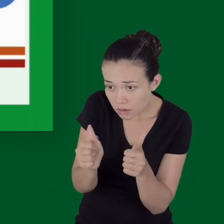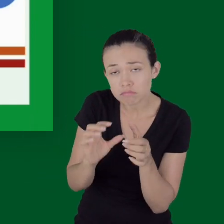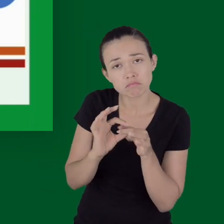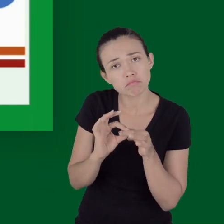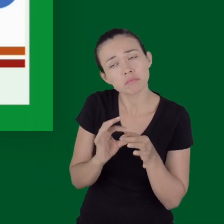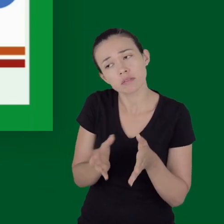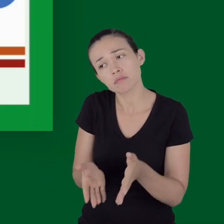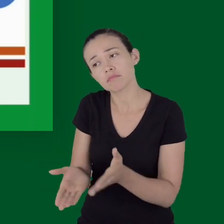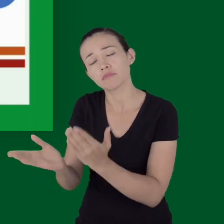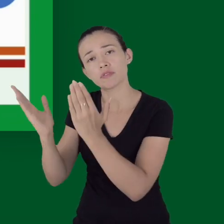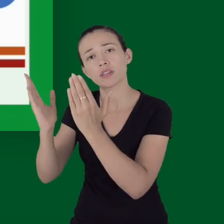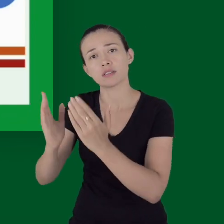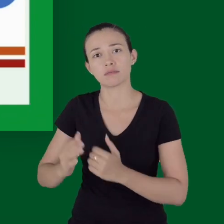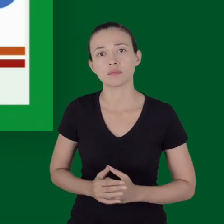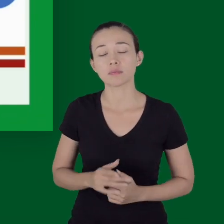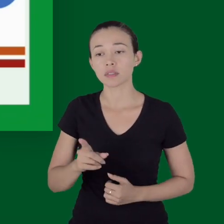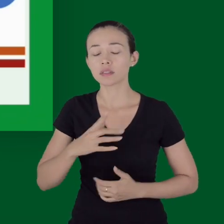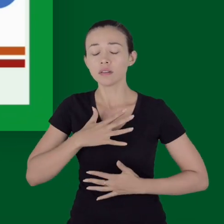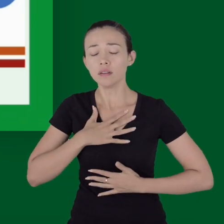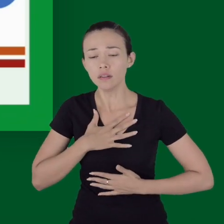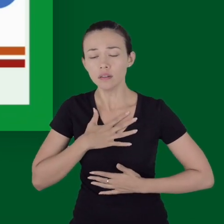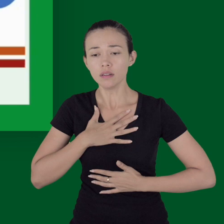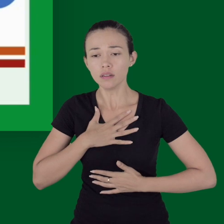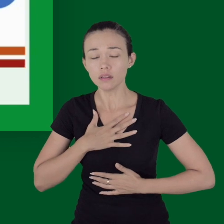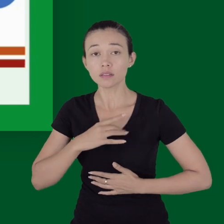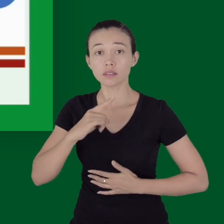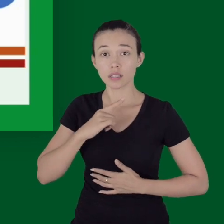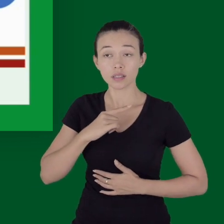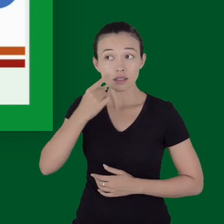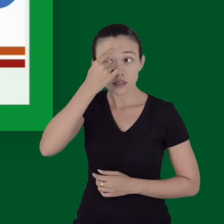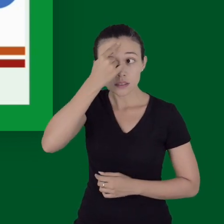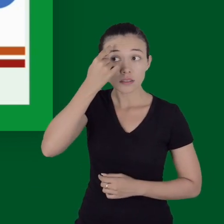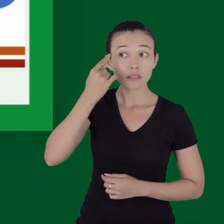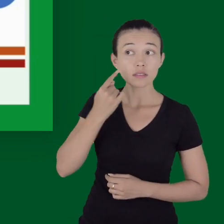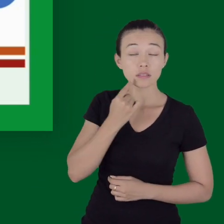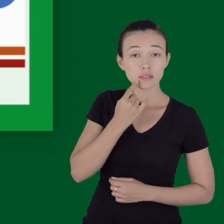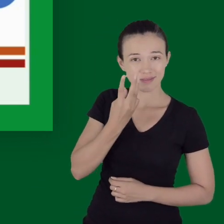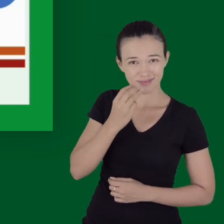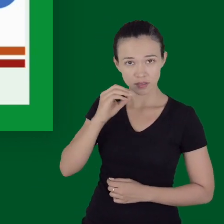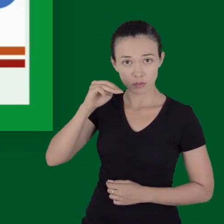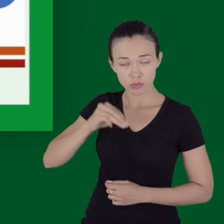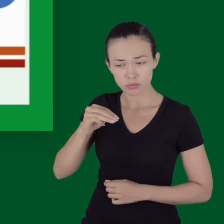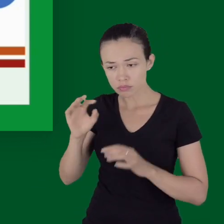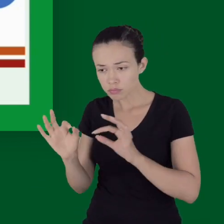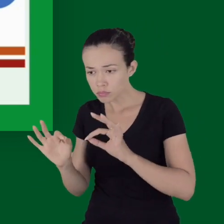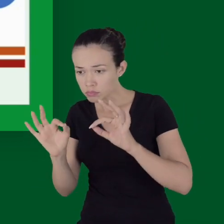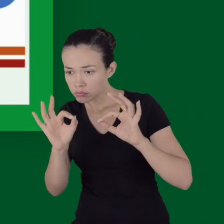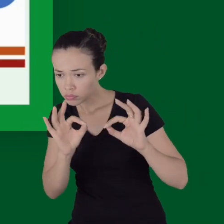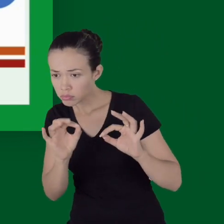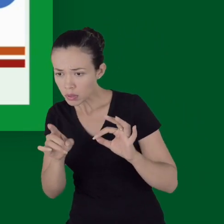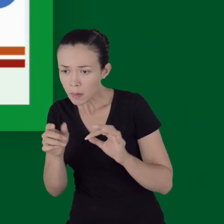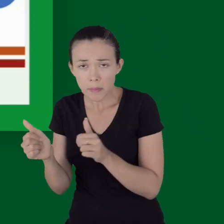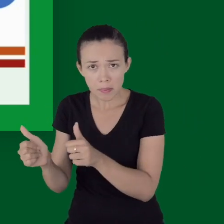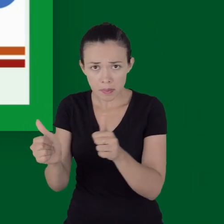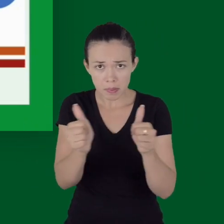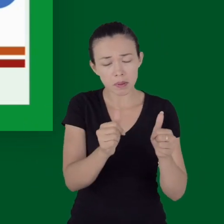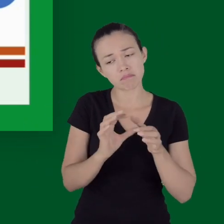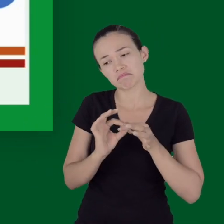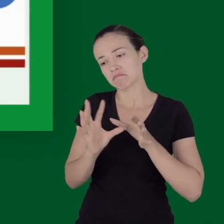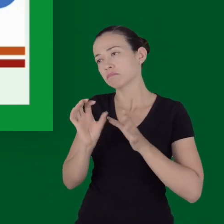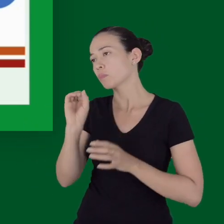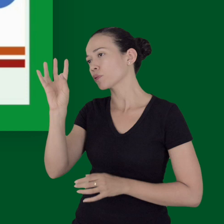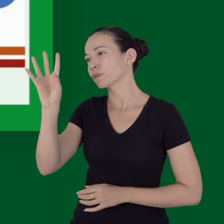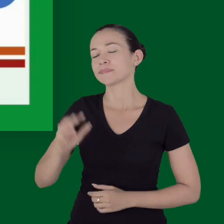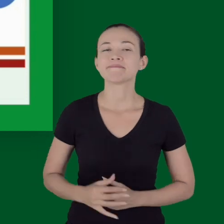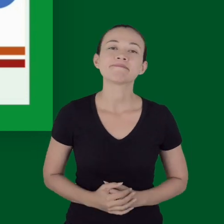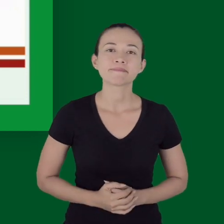esforço respiratório ou falta de ar. Ele vai ficar ali em observação dos primeiros 30 minutos, né? E se ele estiver bem, ele pode receber alta